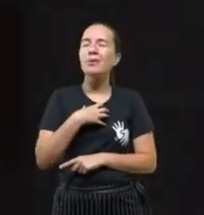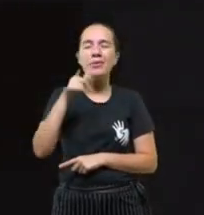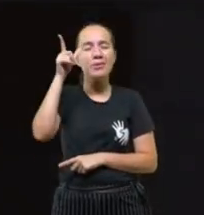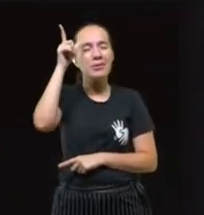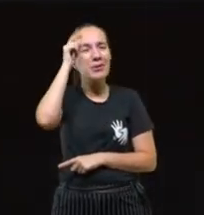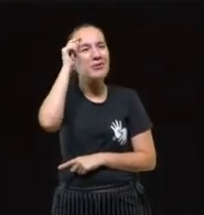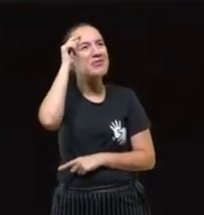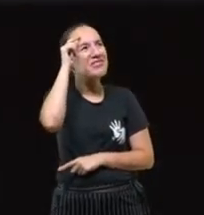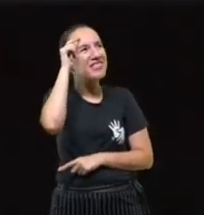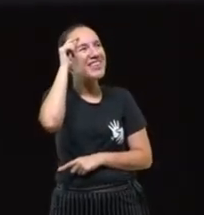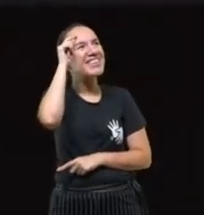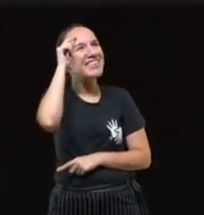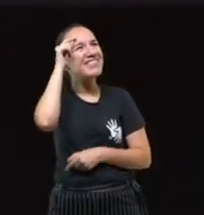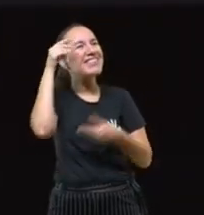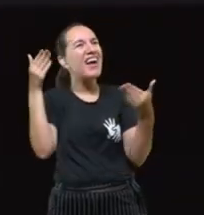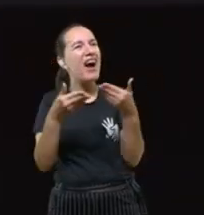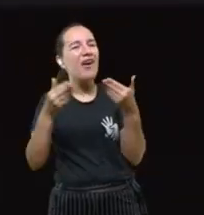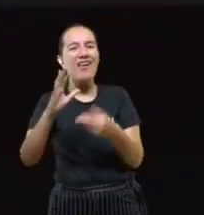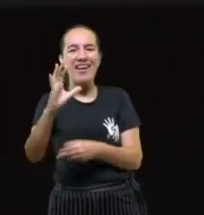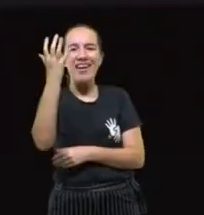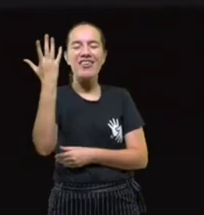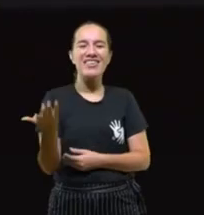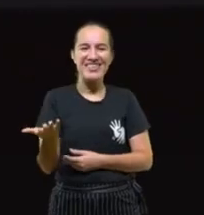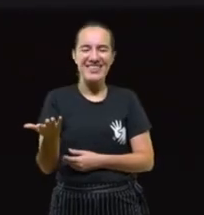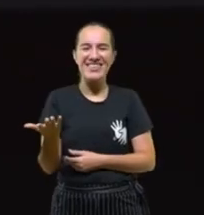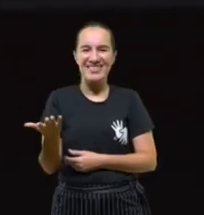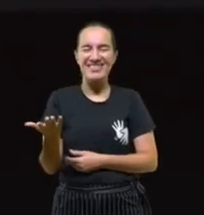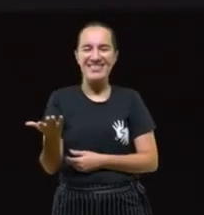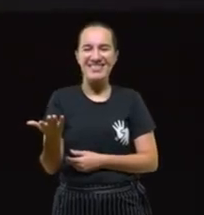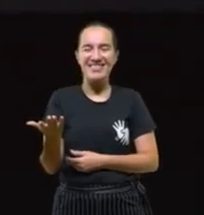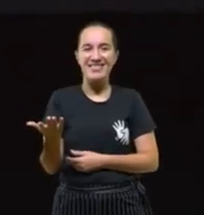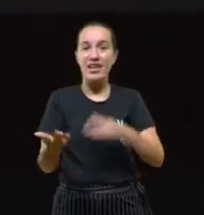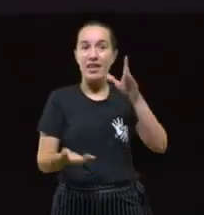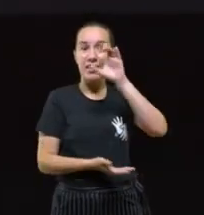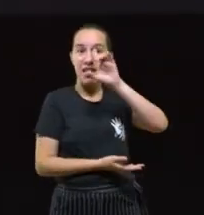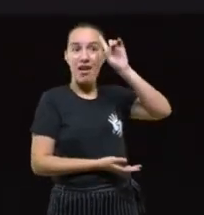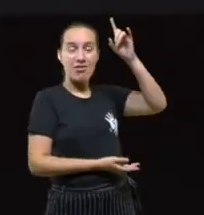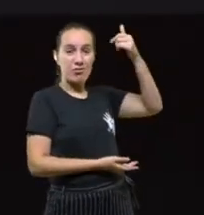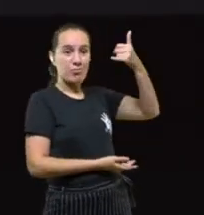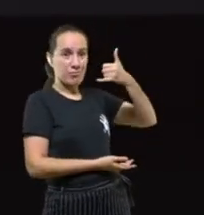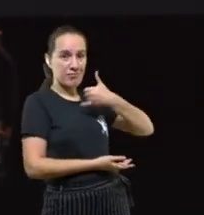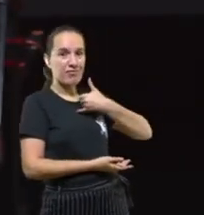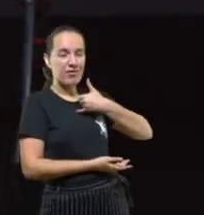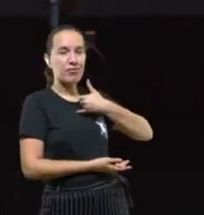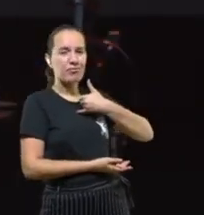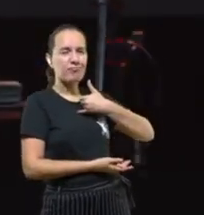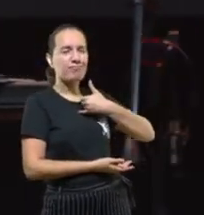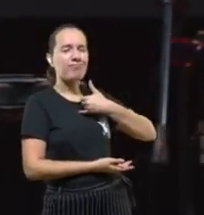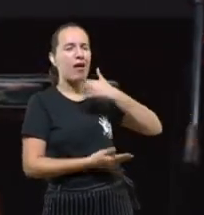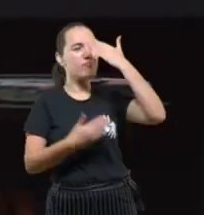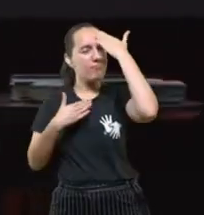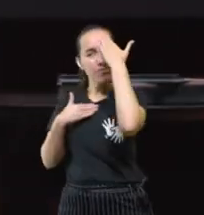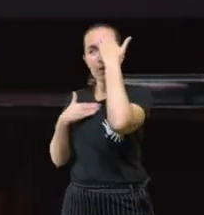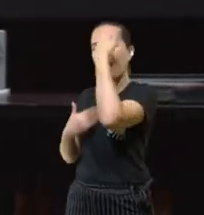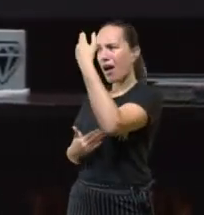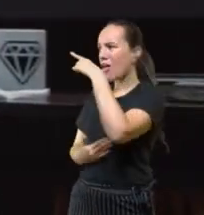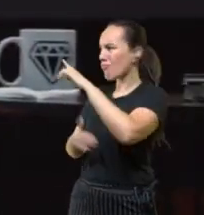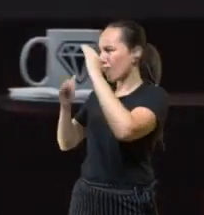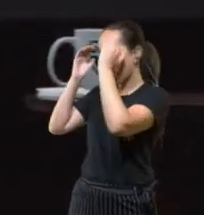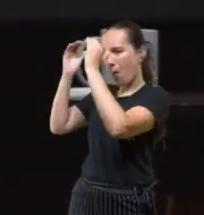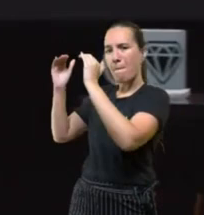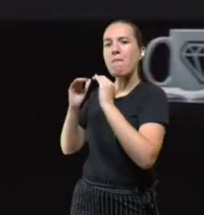falar comigo, mas Mark, agora, obrigado, você me obedeceu, você fez